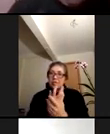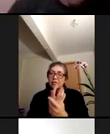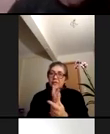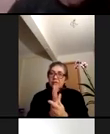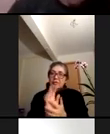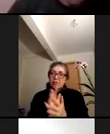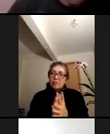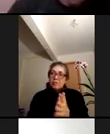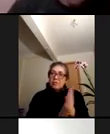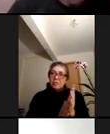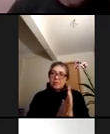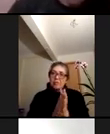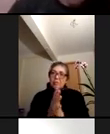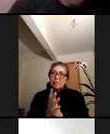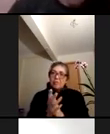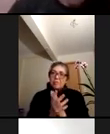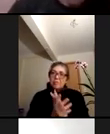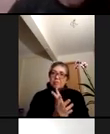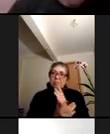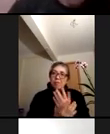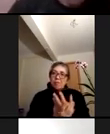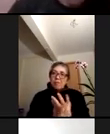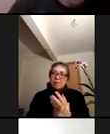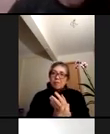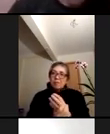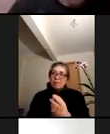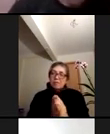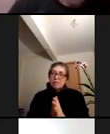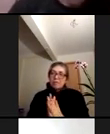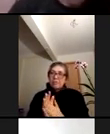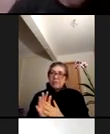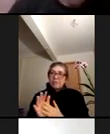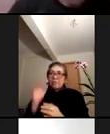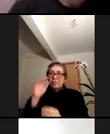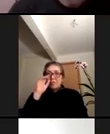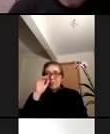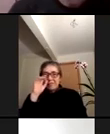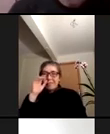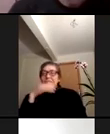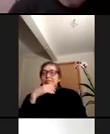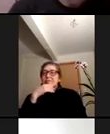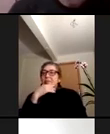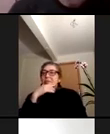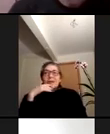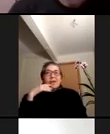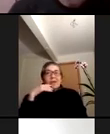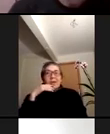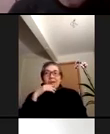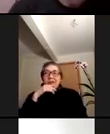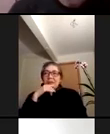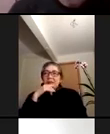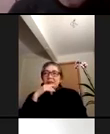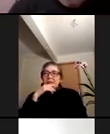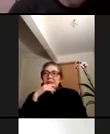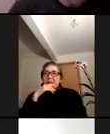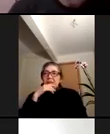empresários, os trabalhadores e a sociedade em geral. Né? Então, em relação às nossas atitudes, às inseguranças, às incertezas, todas